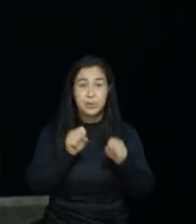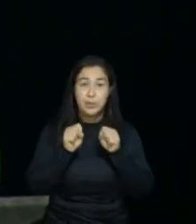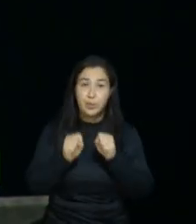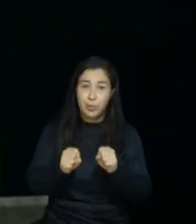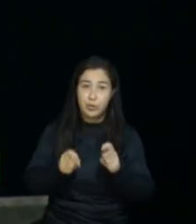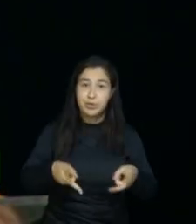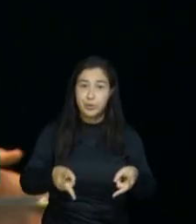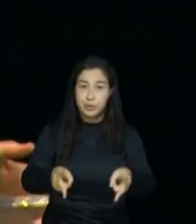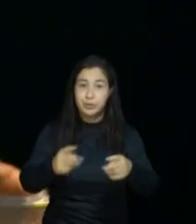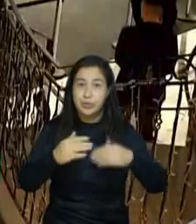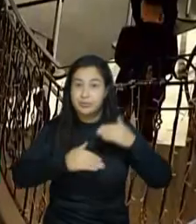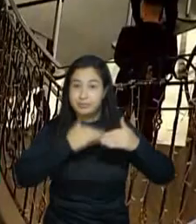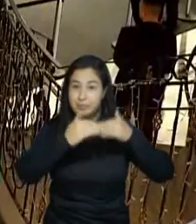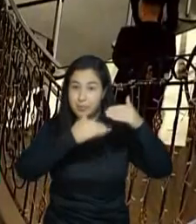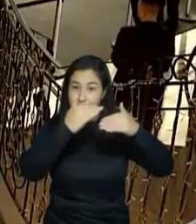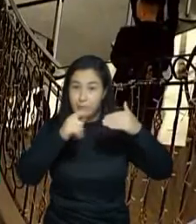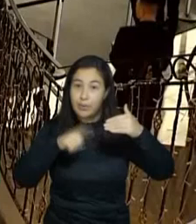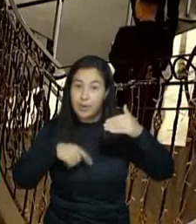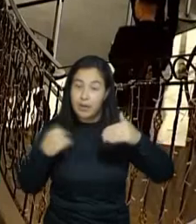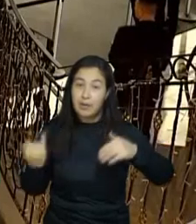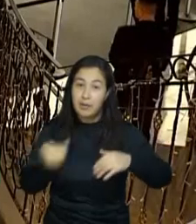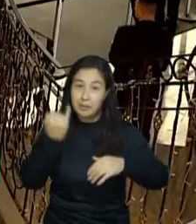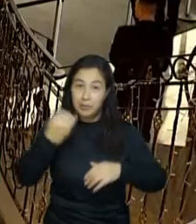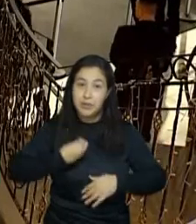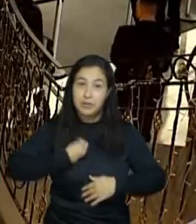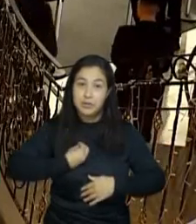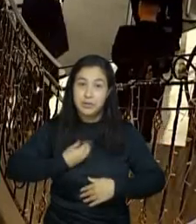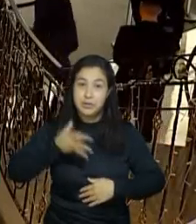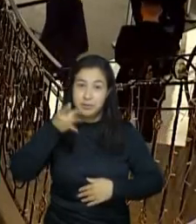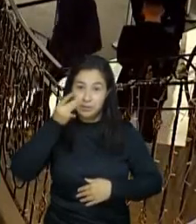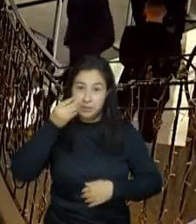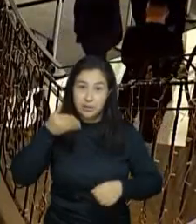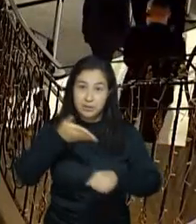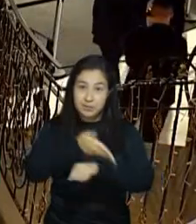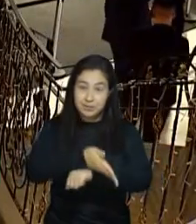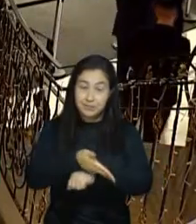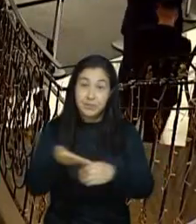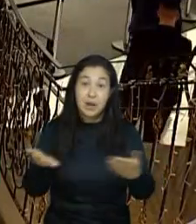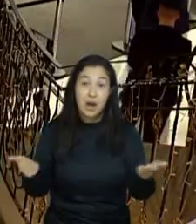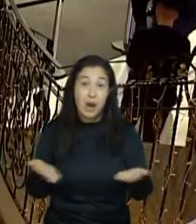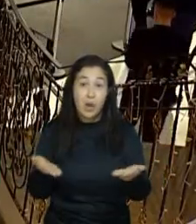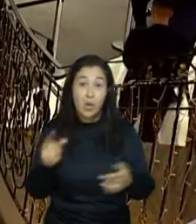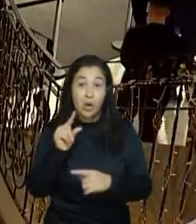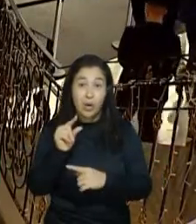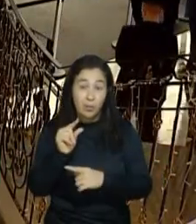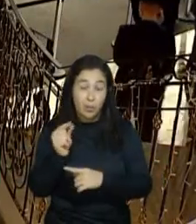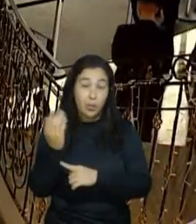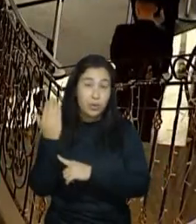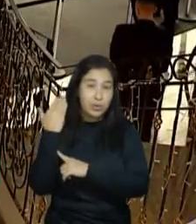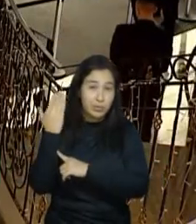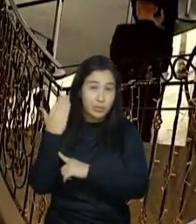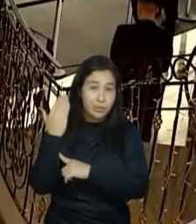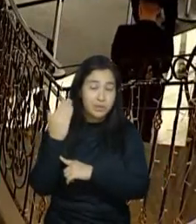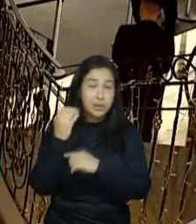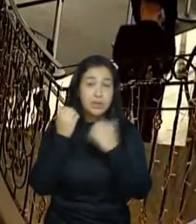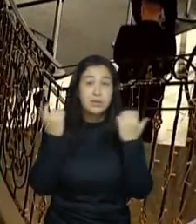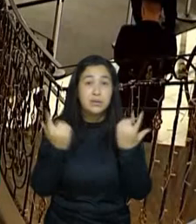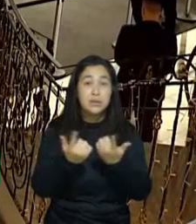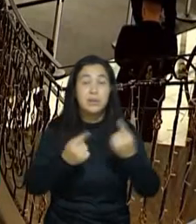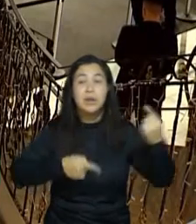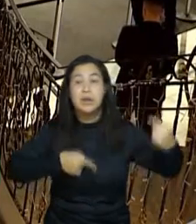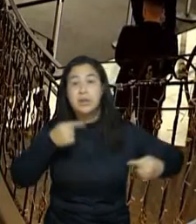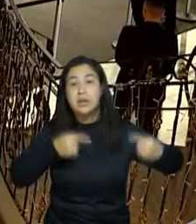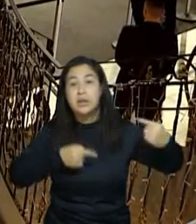continuar se desenvolvendo. E é importante essa presença. Agora, no momento mais recente, a Assembleia participou de um debate que eu